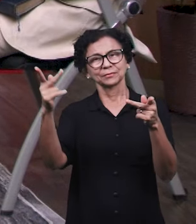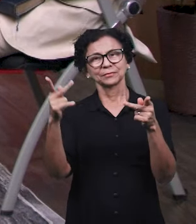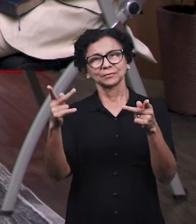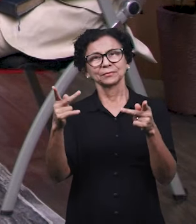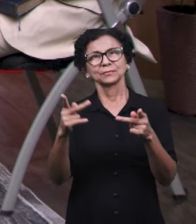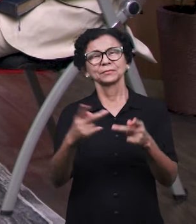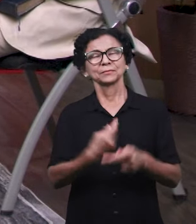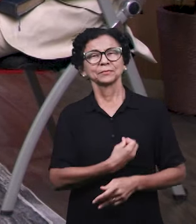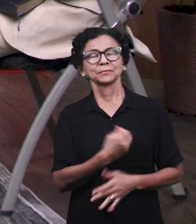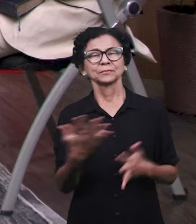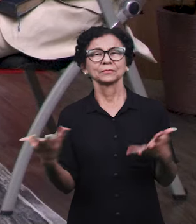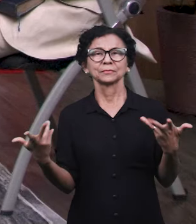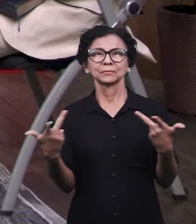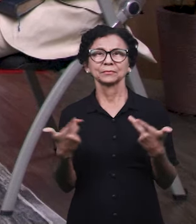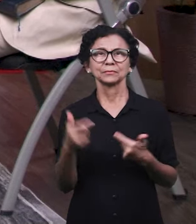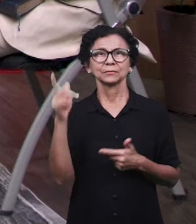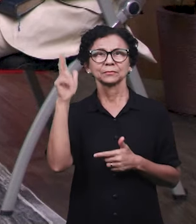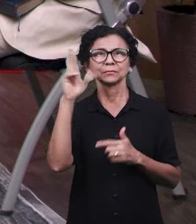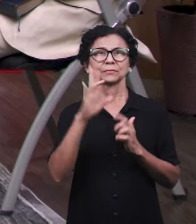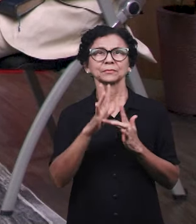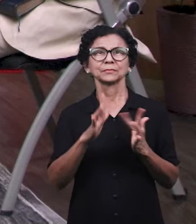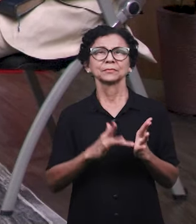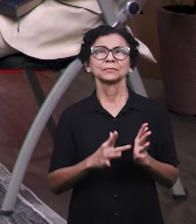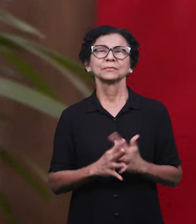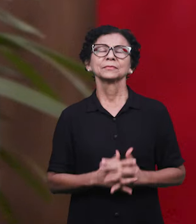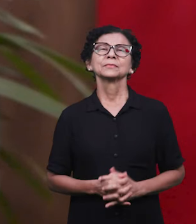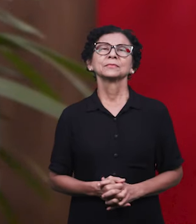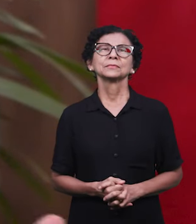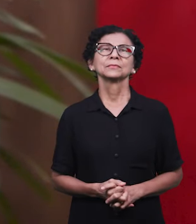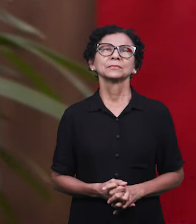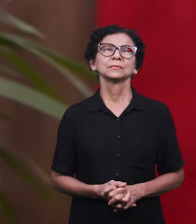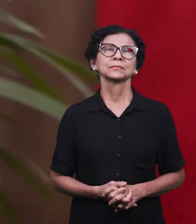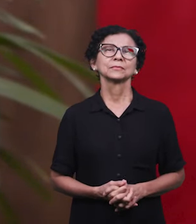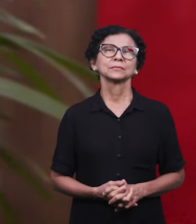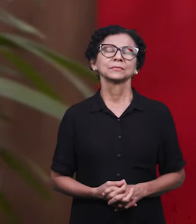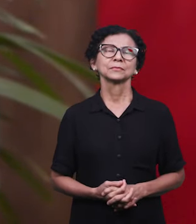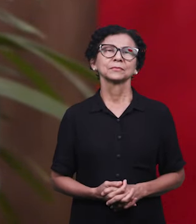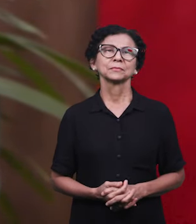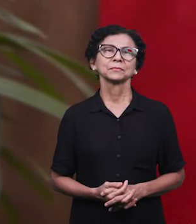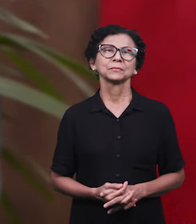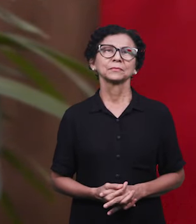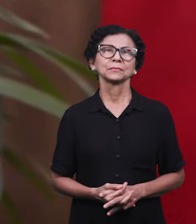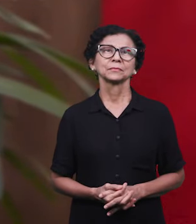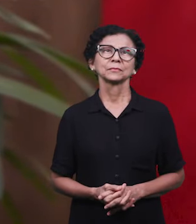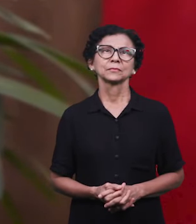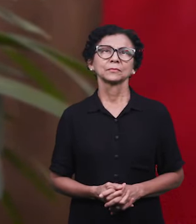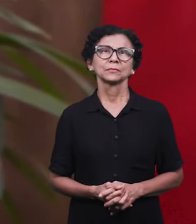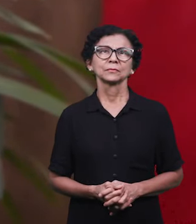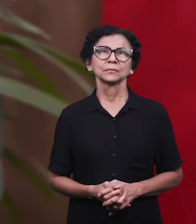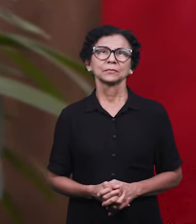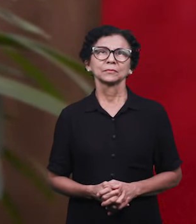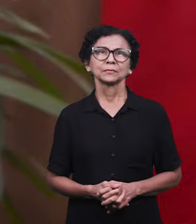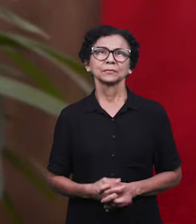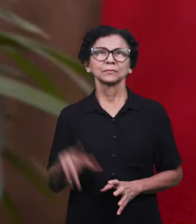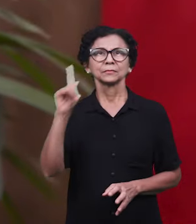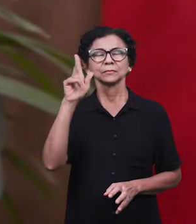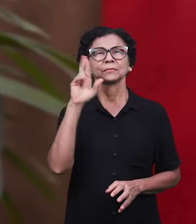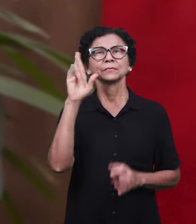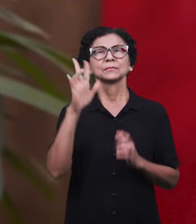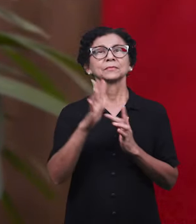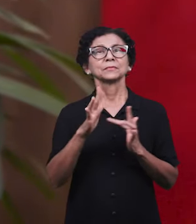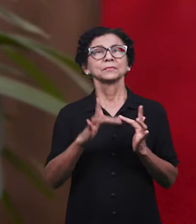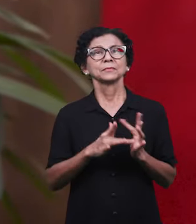Amém. Paz do Senhor. Paz do Senhor. Amém. Paz do Senhor, irmãos. A paz do Senhor, irmãos, você que nos acompanha. Nós